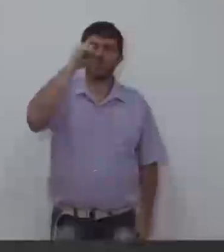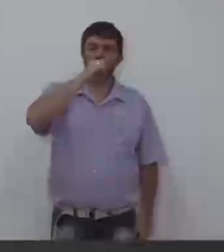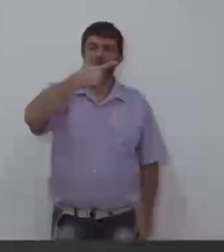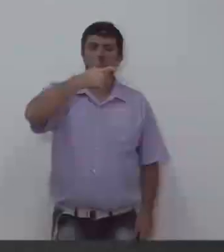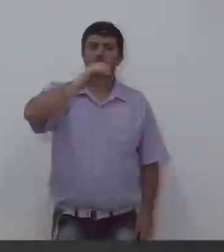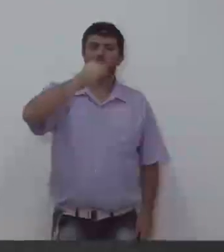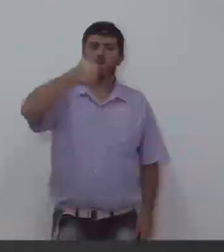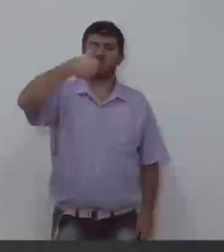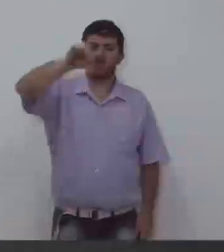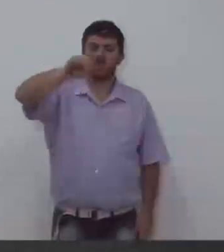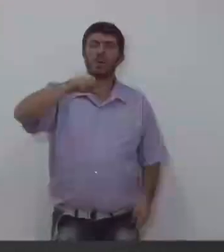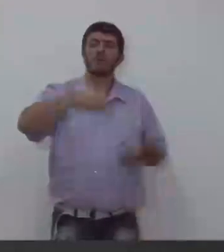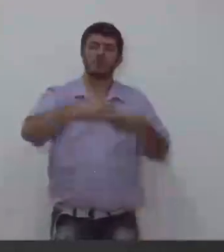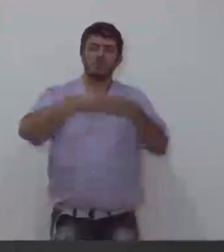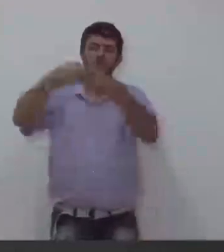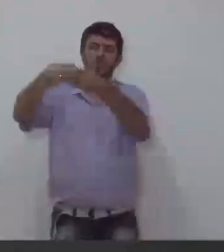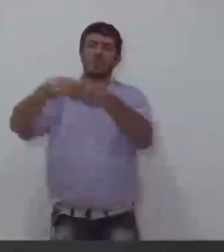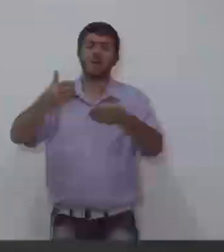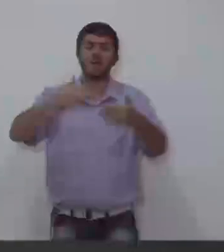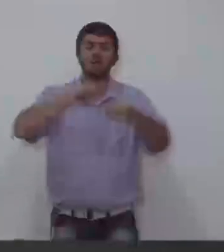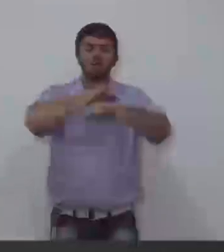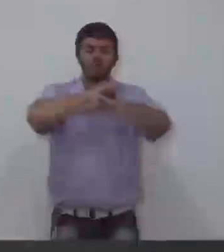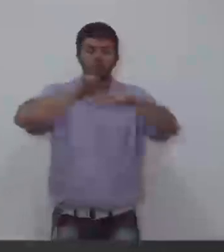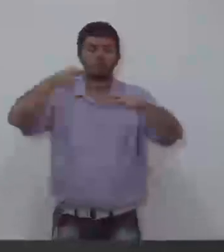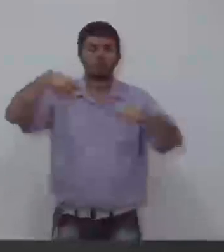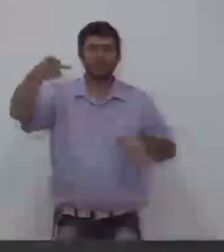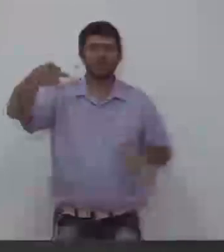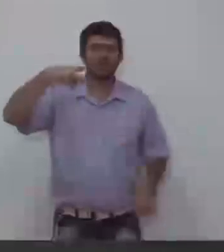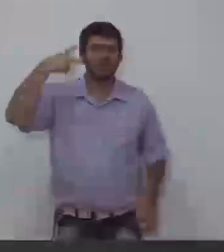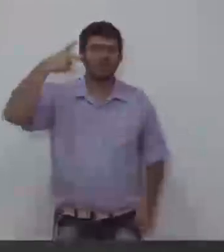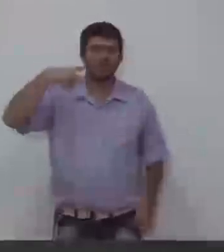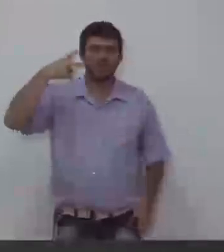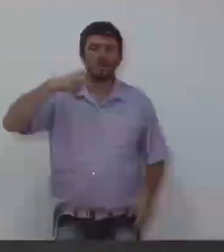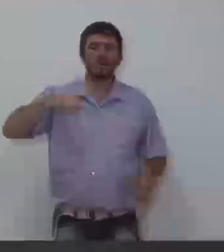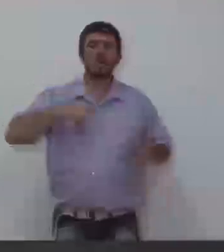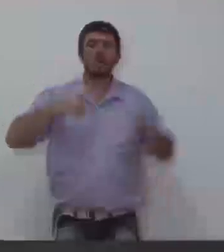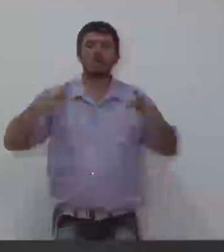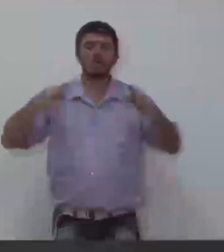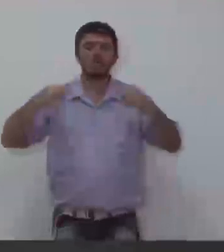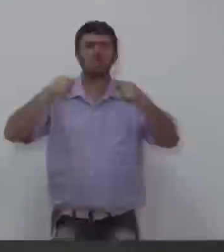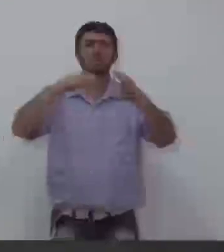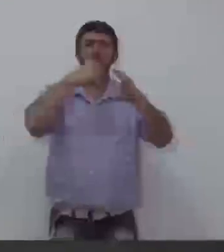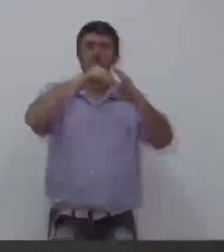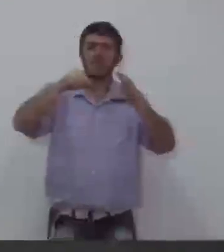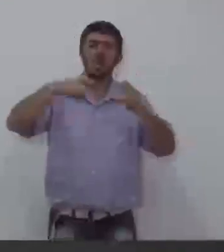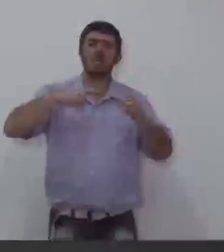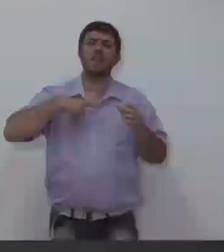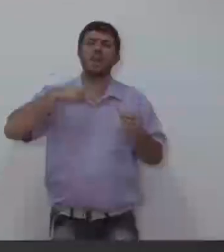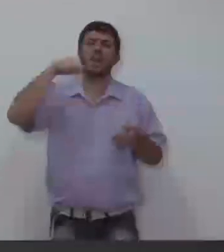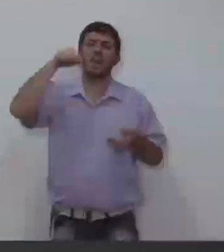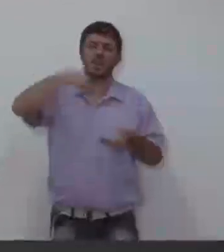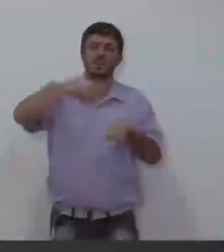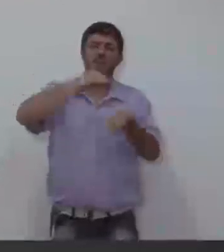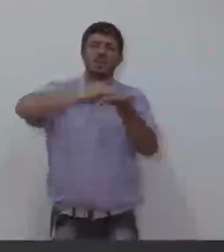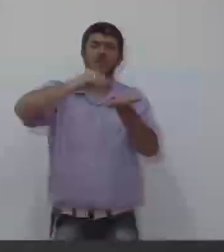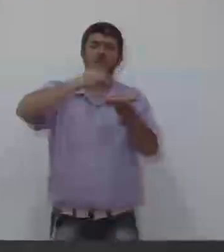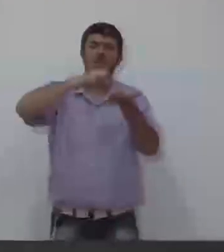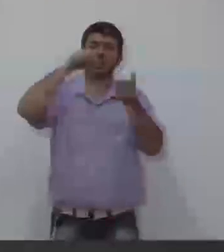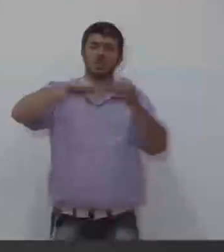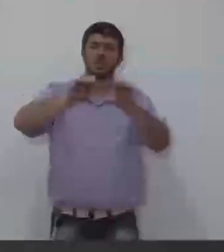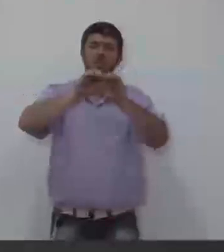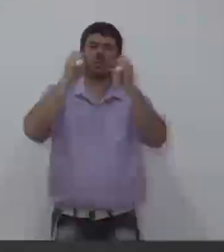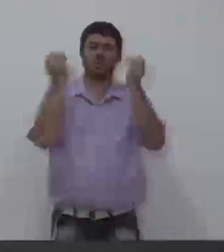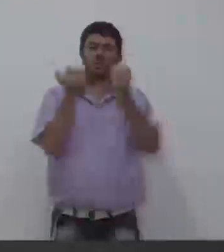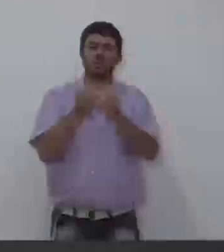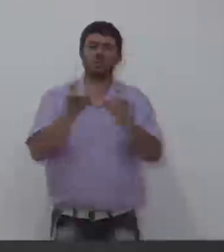Encaminhe-se. Comunica aos senhores vereadores que as demais correspondências recebidas de diversas para esta sessão encontram-se à disposição da Secretaria da Casa. Só,